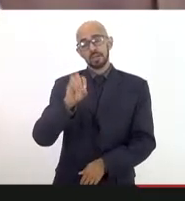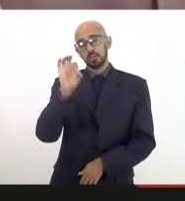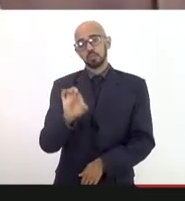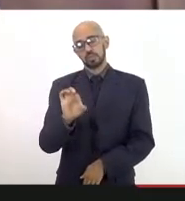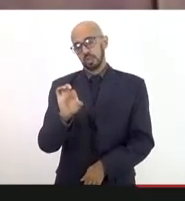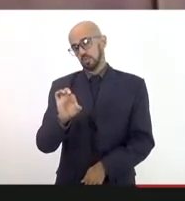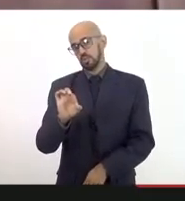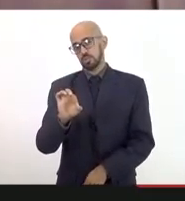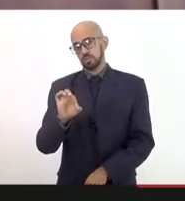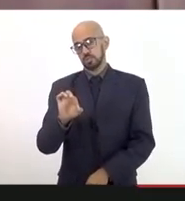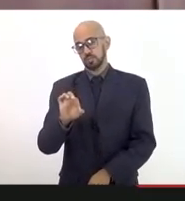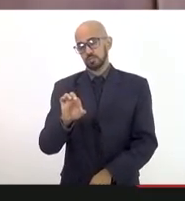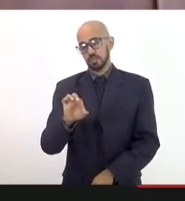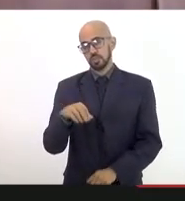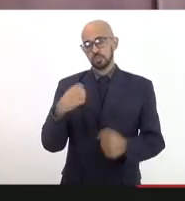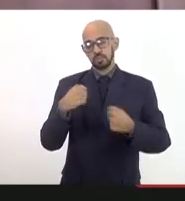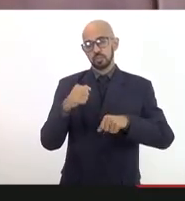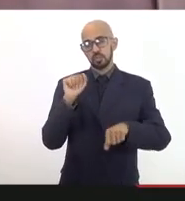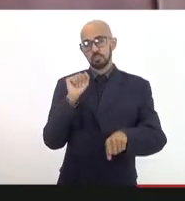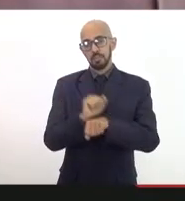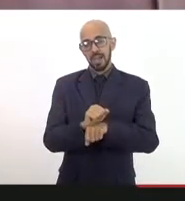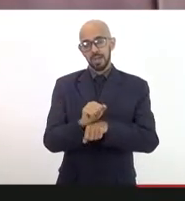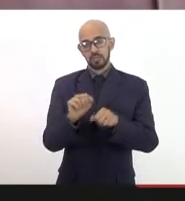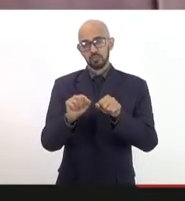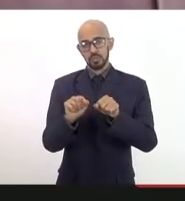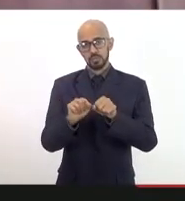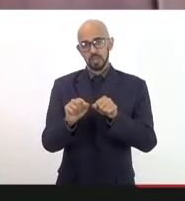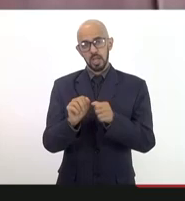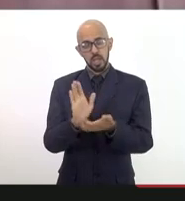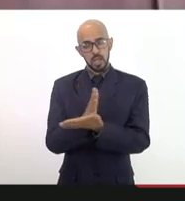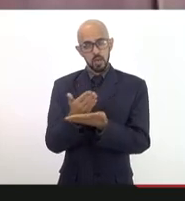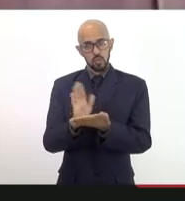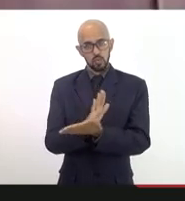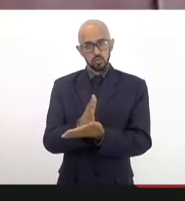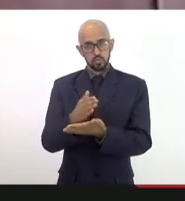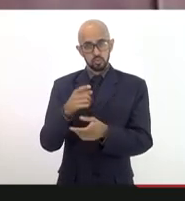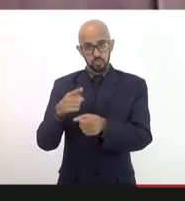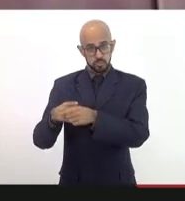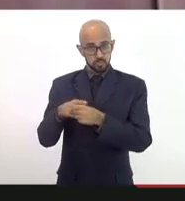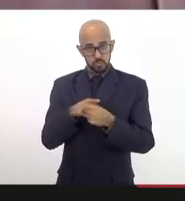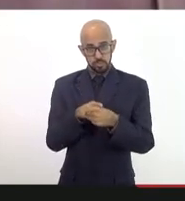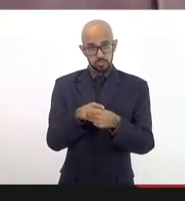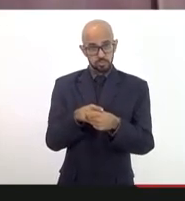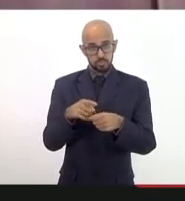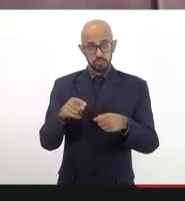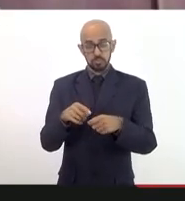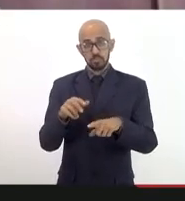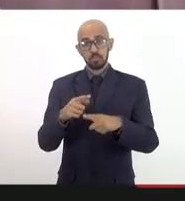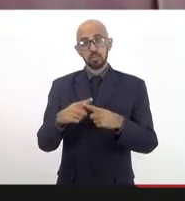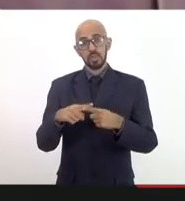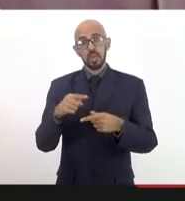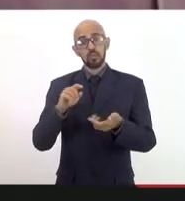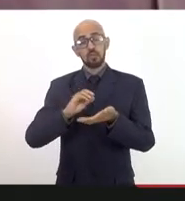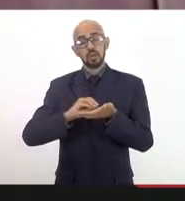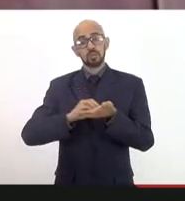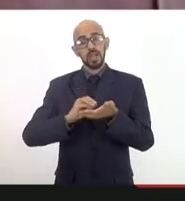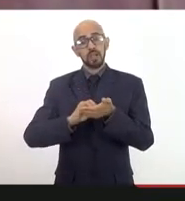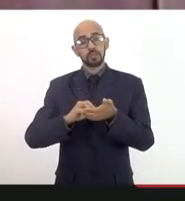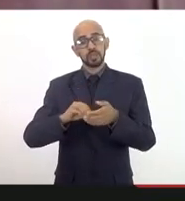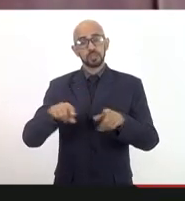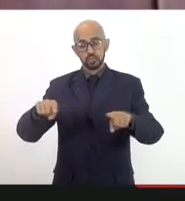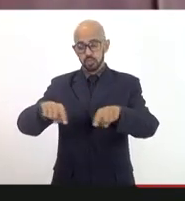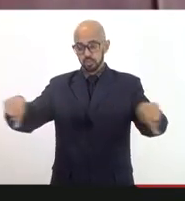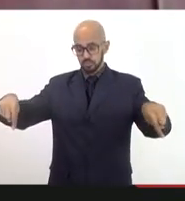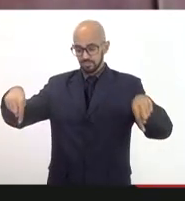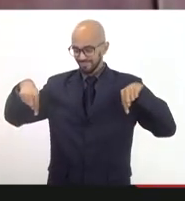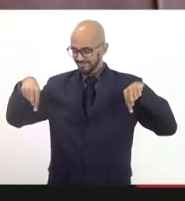que parar de fazer exame em alguns municípios, né, alguns municípios tiveram que parar por falta de cabine de segurança biológica, que